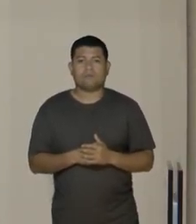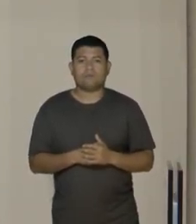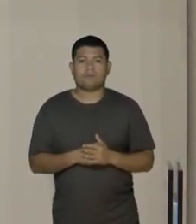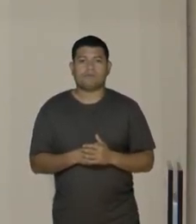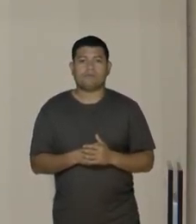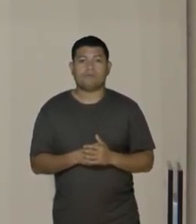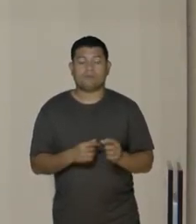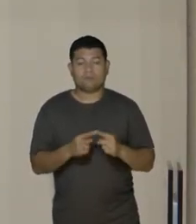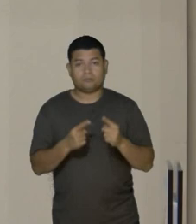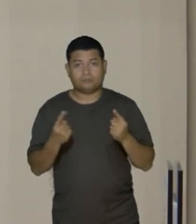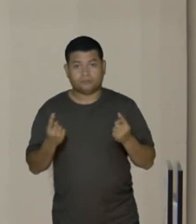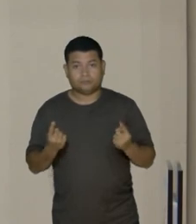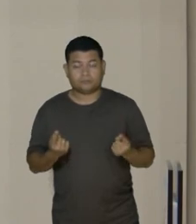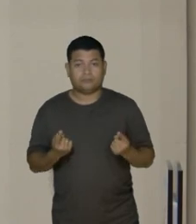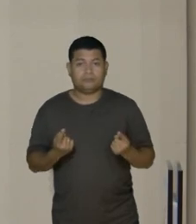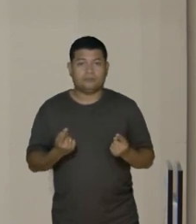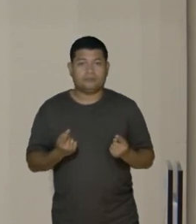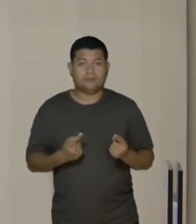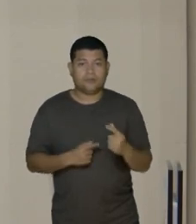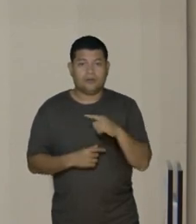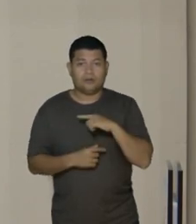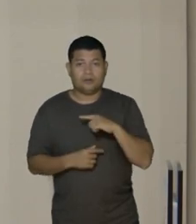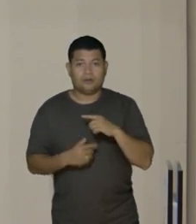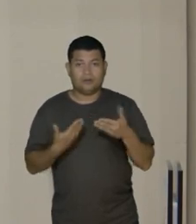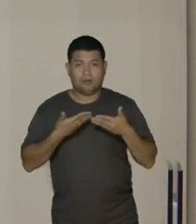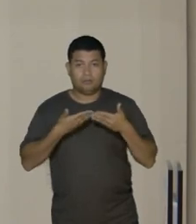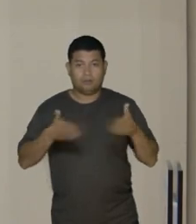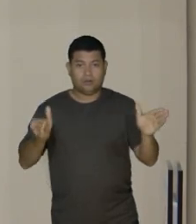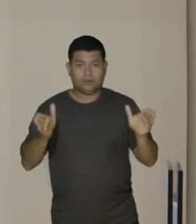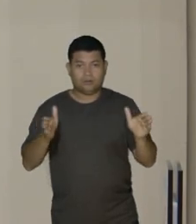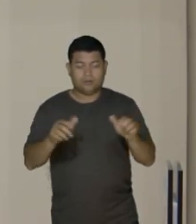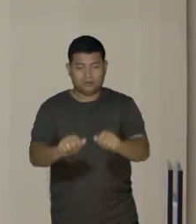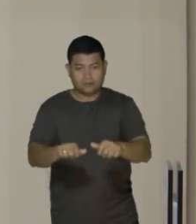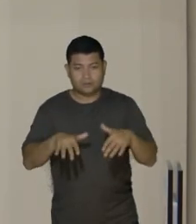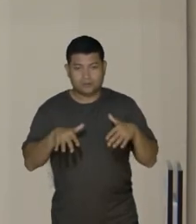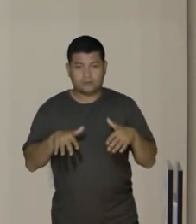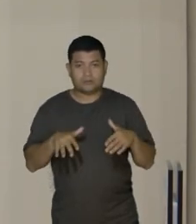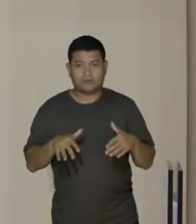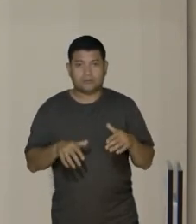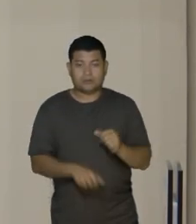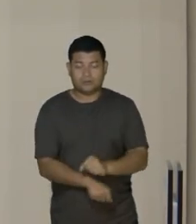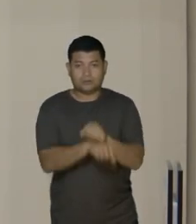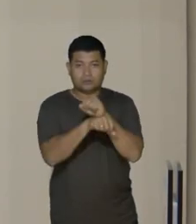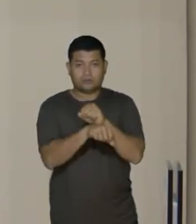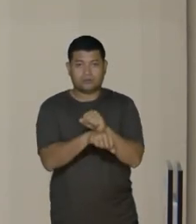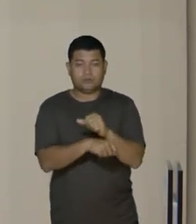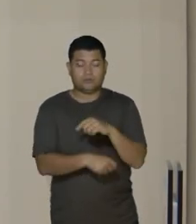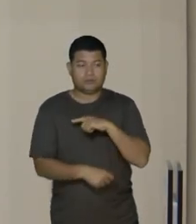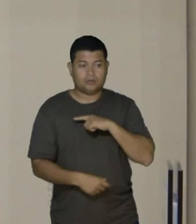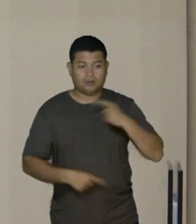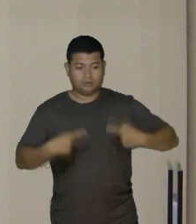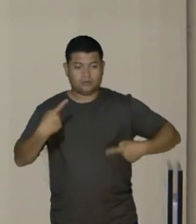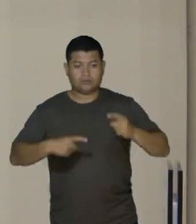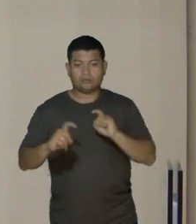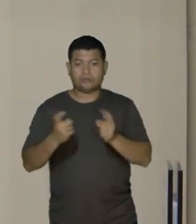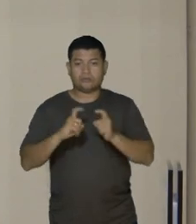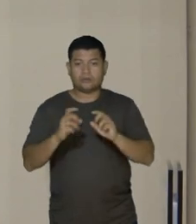Então, terá a abertura da sessão, a suspensão para que haja a